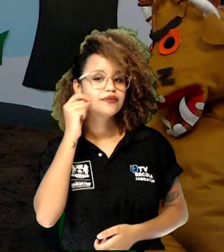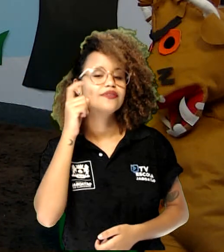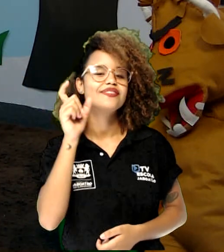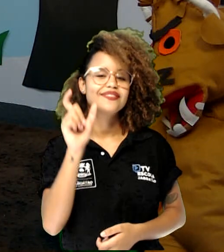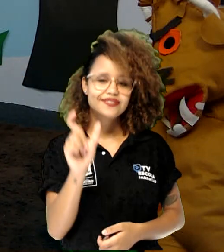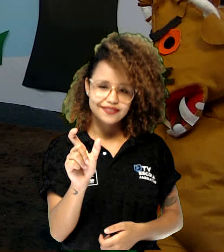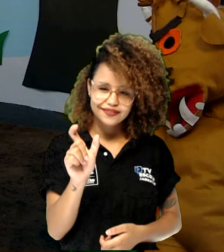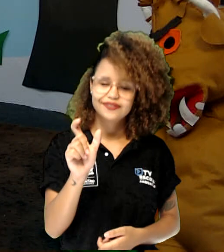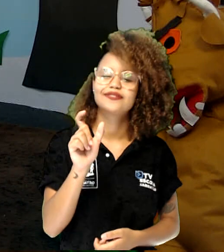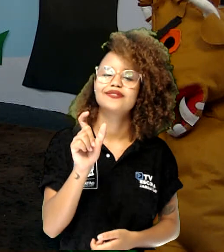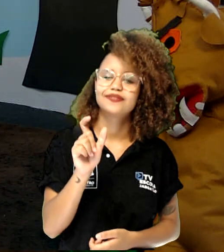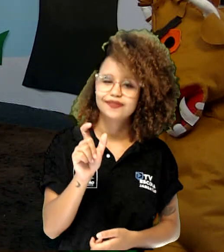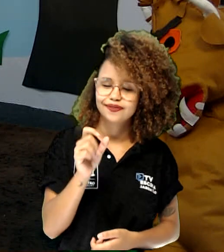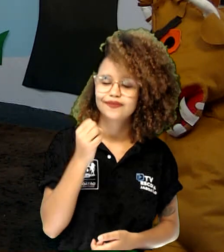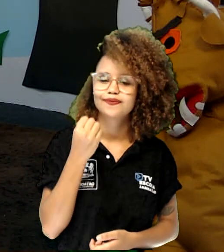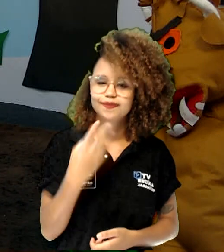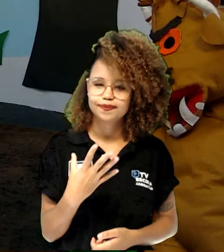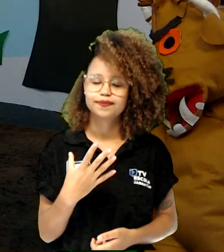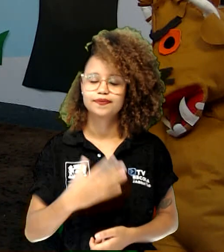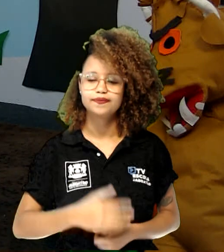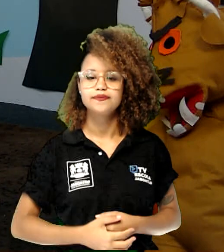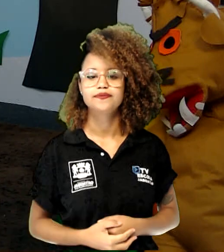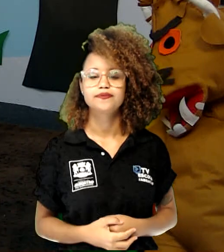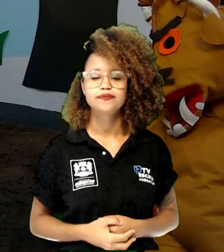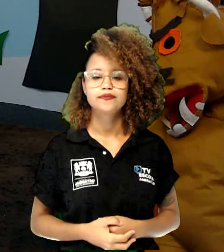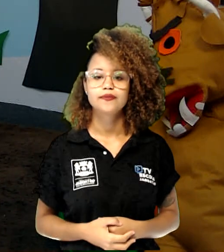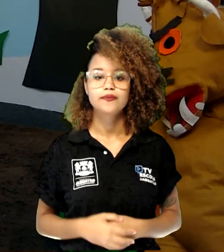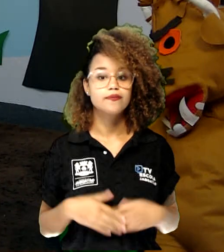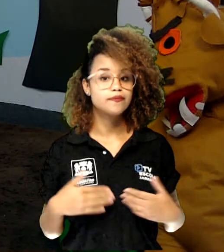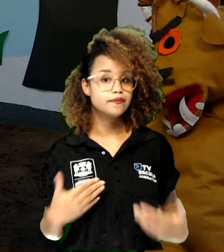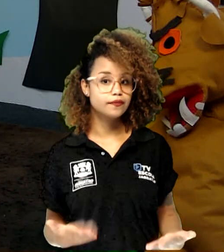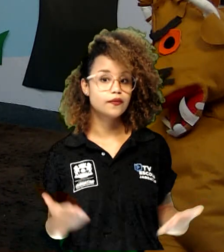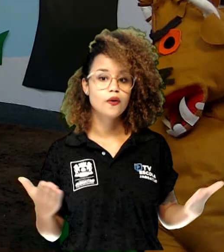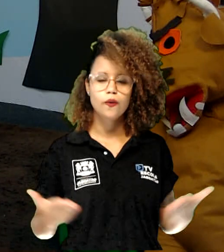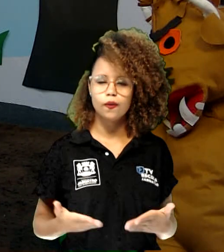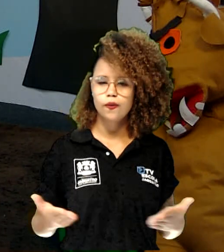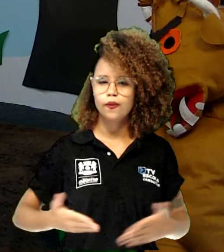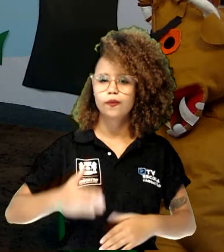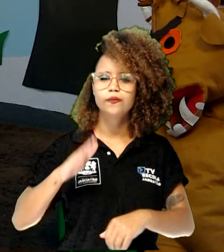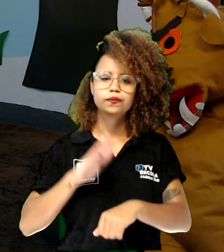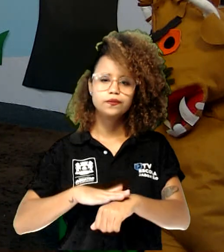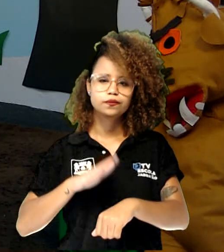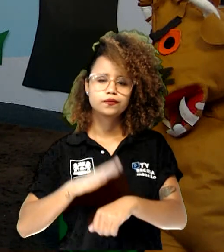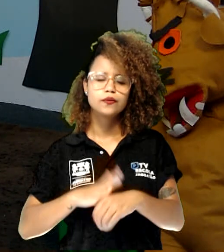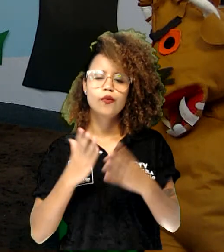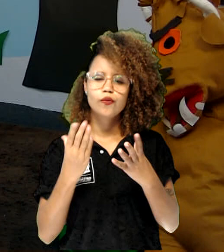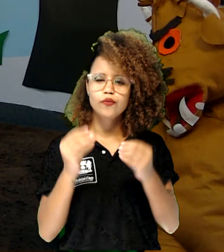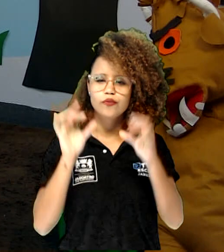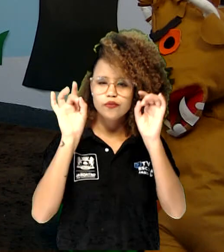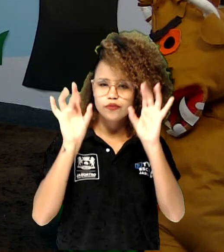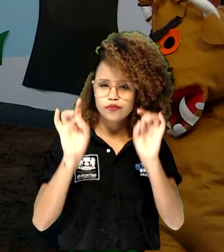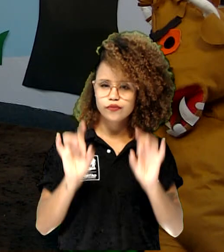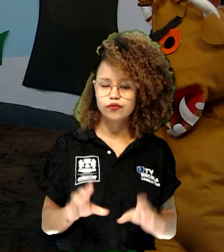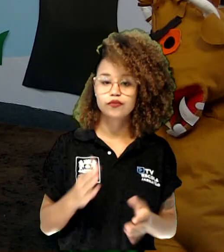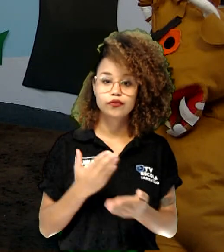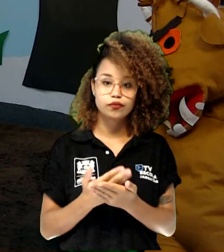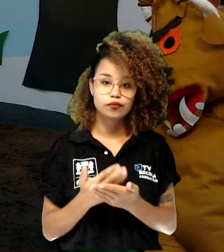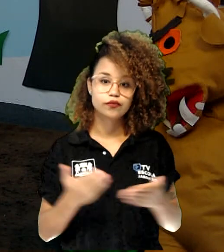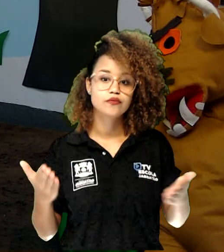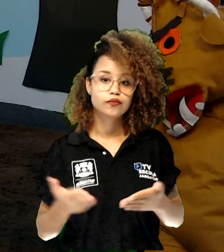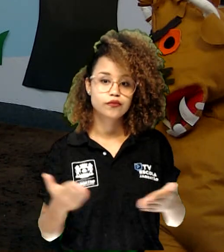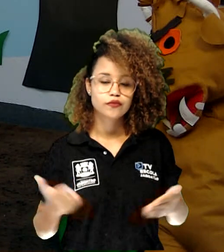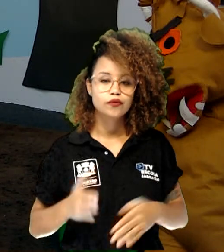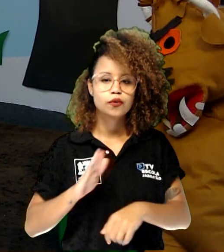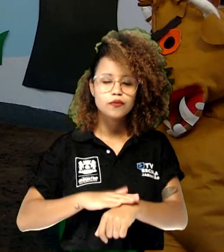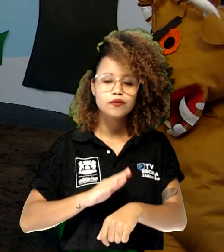Ratinho, muito bem! Bem, chegou um momento agora muito especial da aula de hoje. A hora